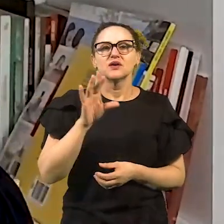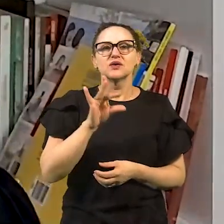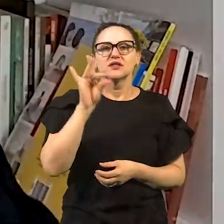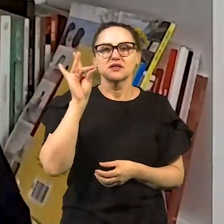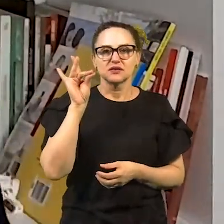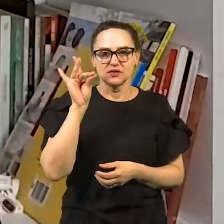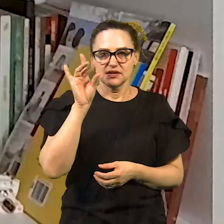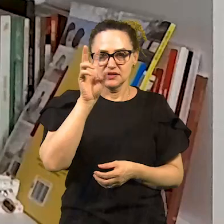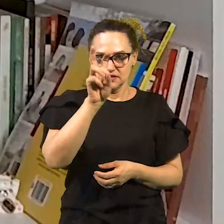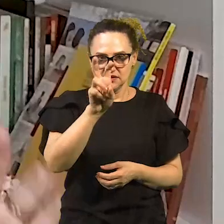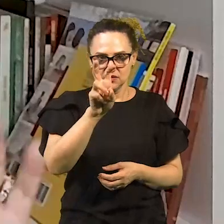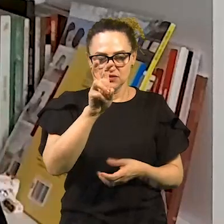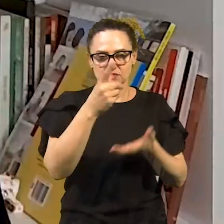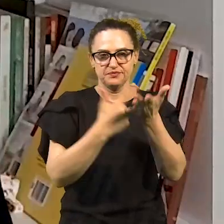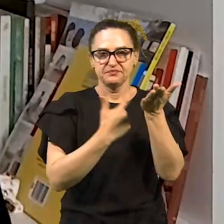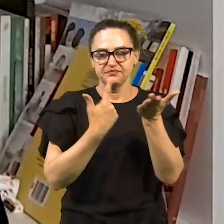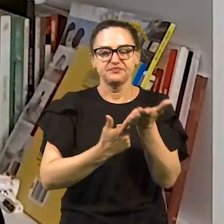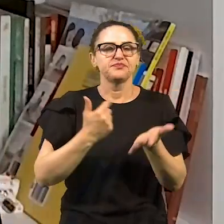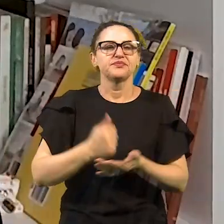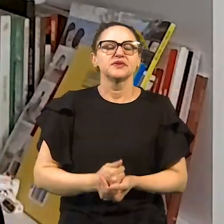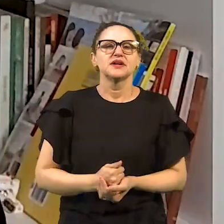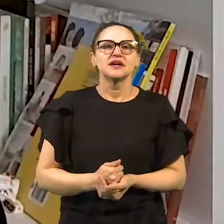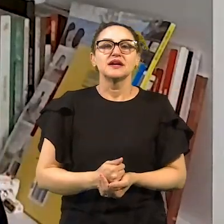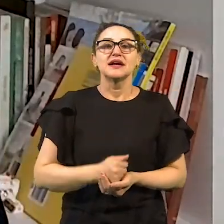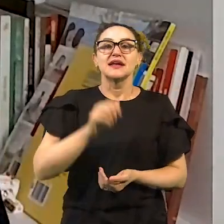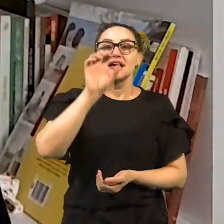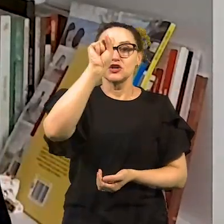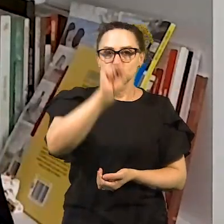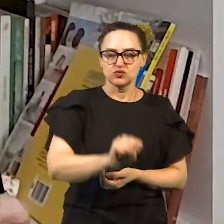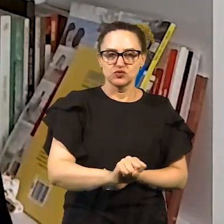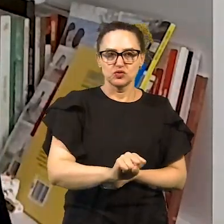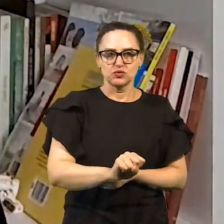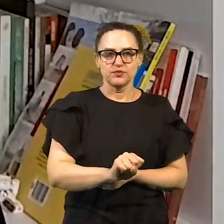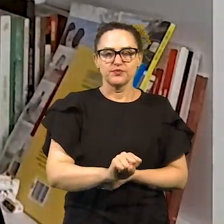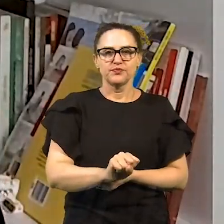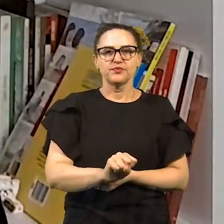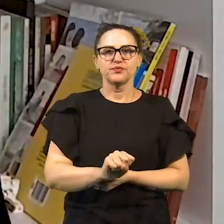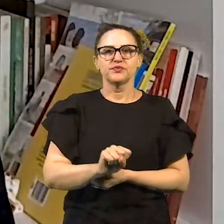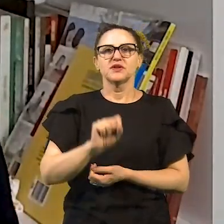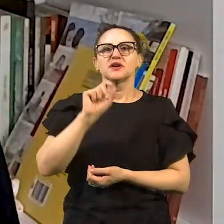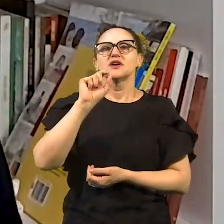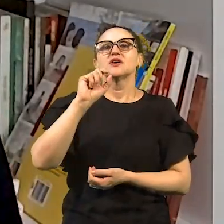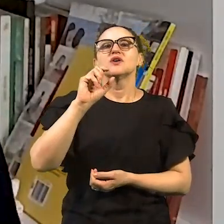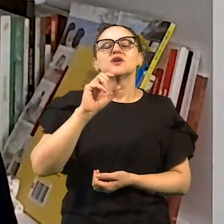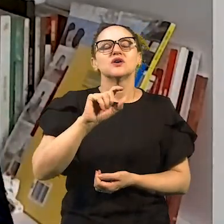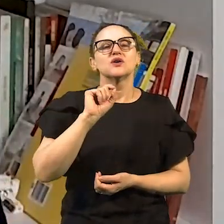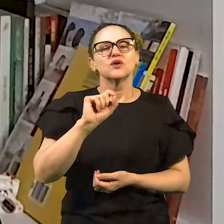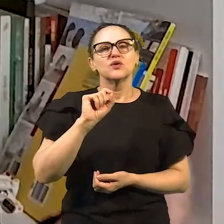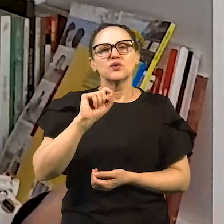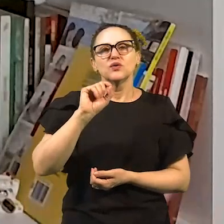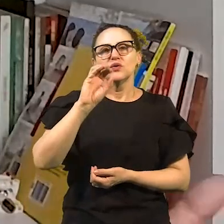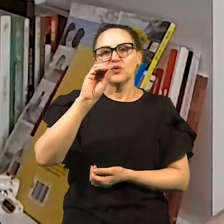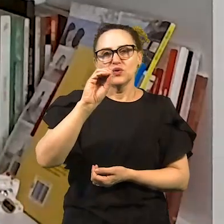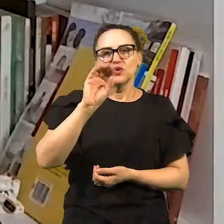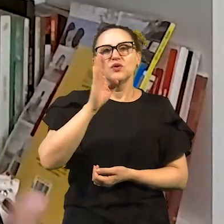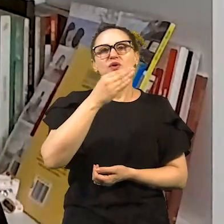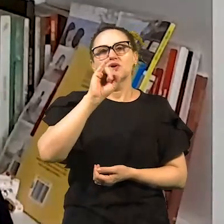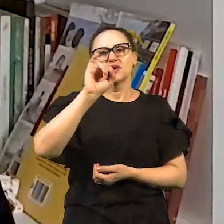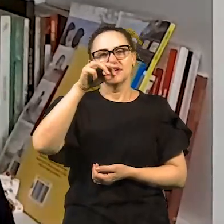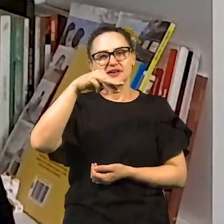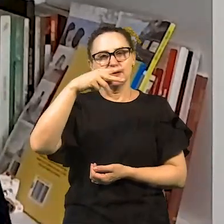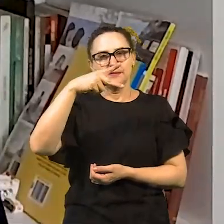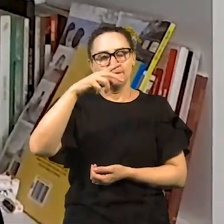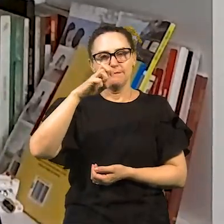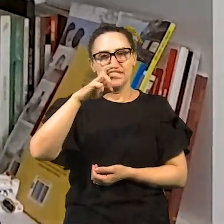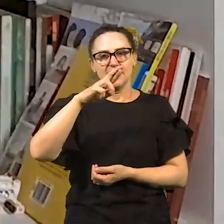que eu gostaria de comentar com vocês. Da região sul, eu selecionei O Chasque do Imperador, que é um conto, faz parte